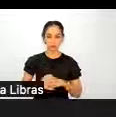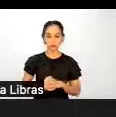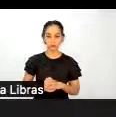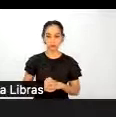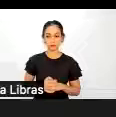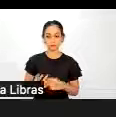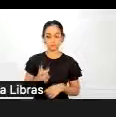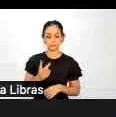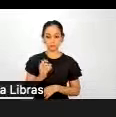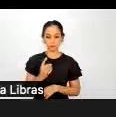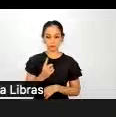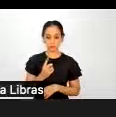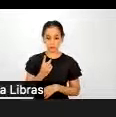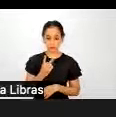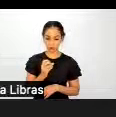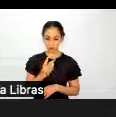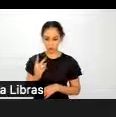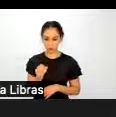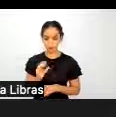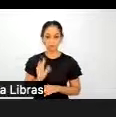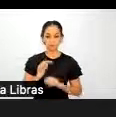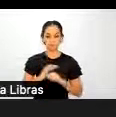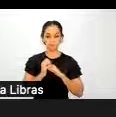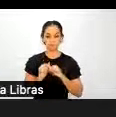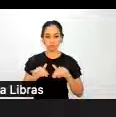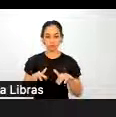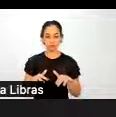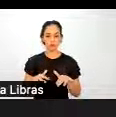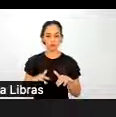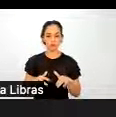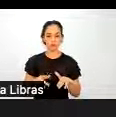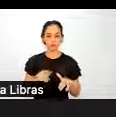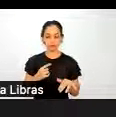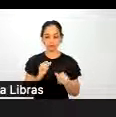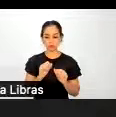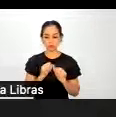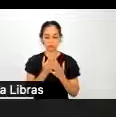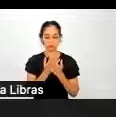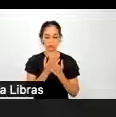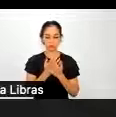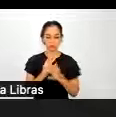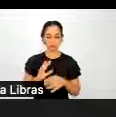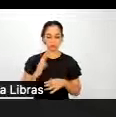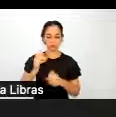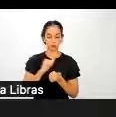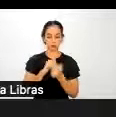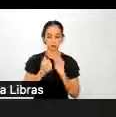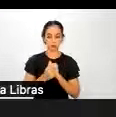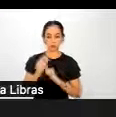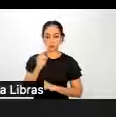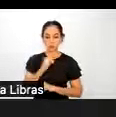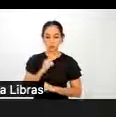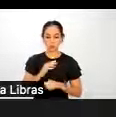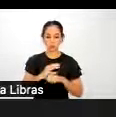em 2020, veio a pandemia, a gente criou um caso especial sobre as adaptações emergenciais da Covid-19, que eu